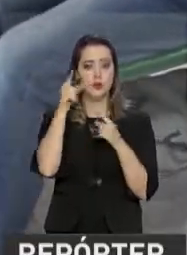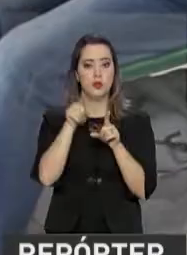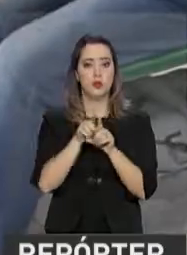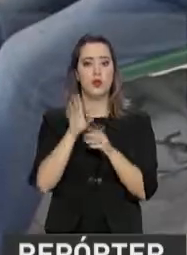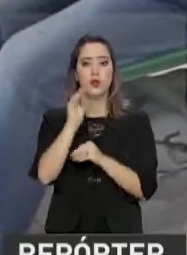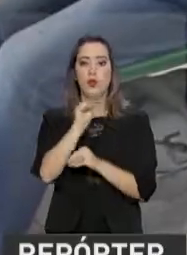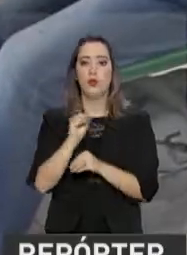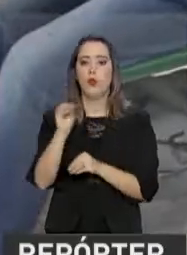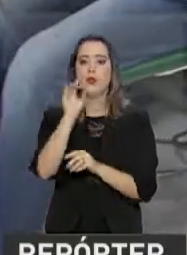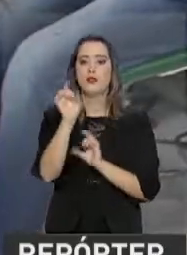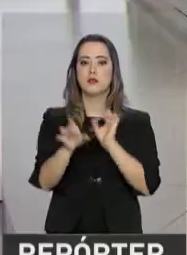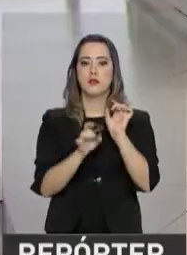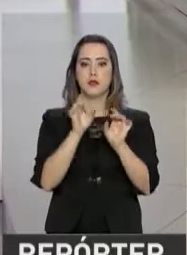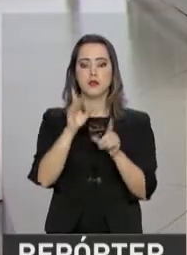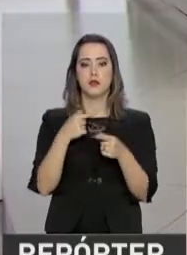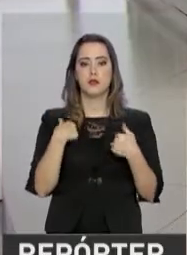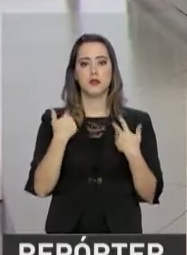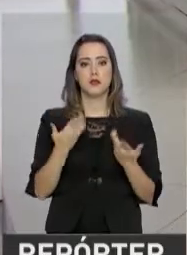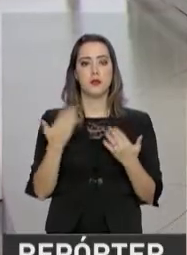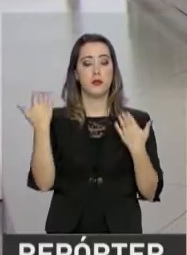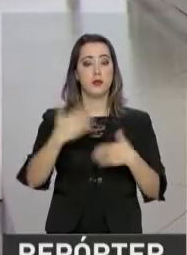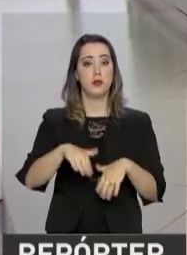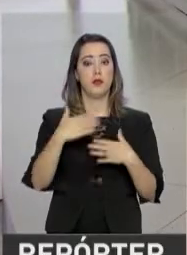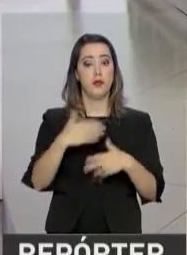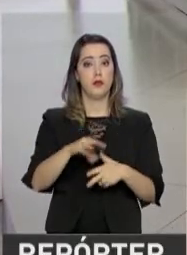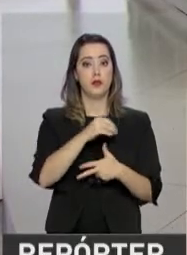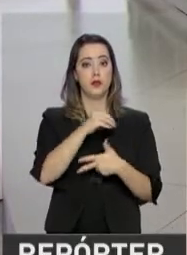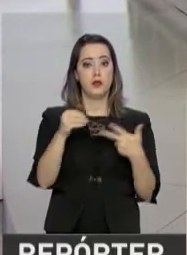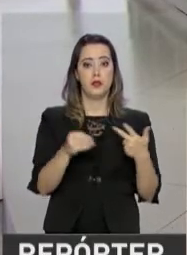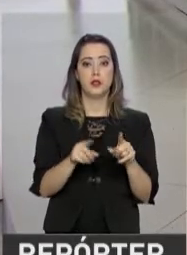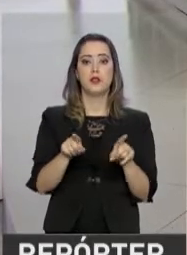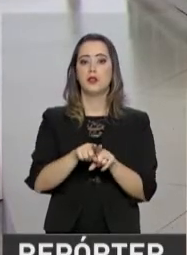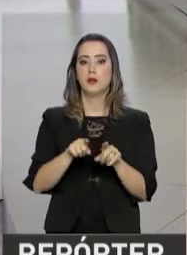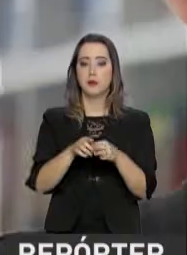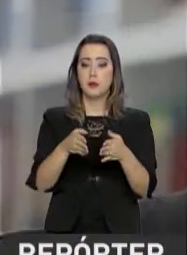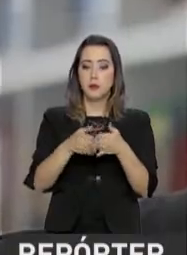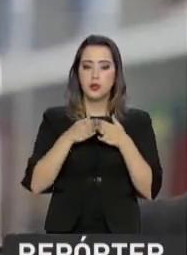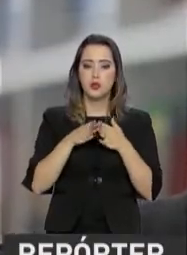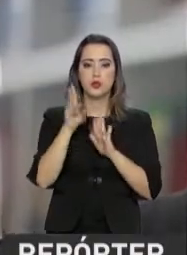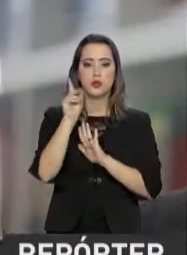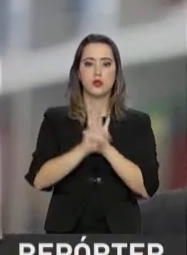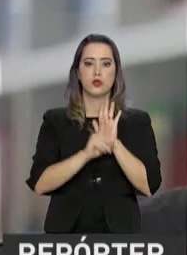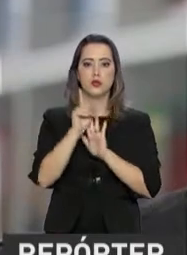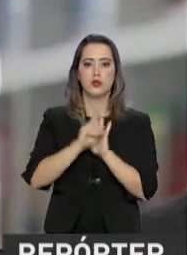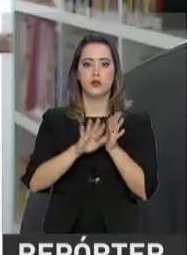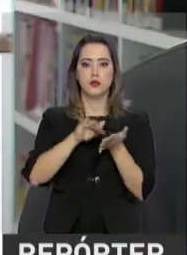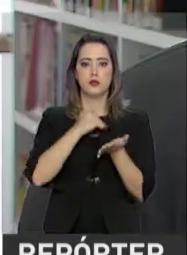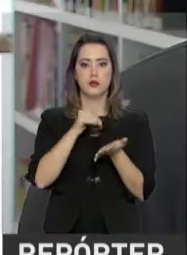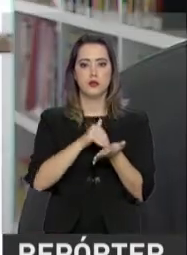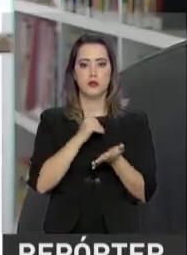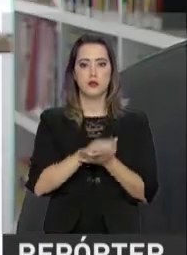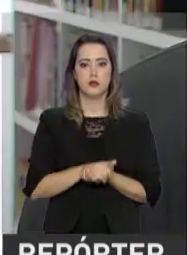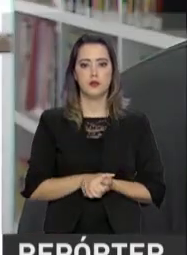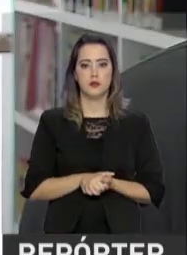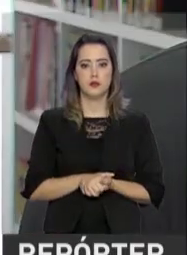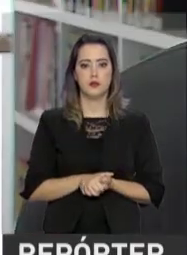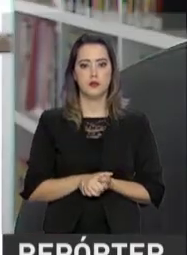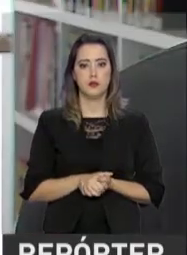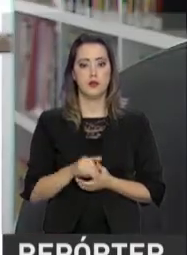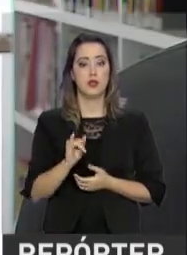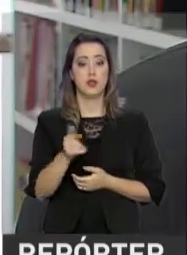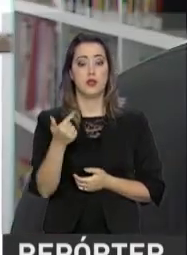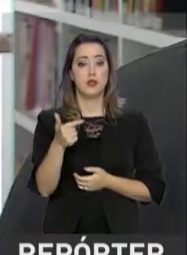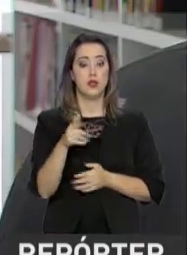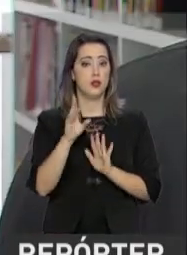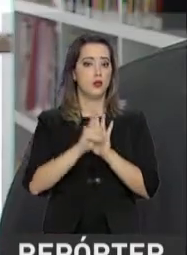especializado e para a prova do enem também pediu esse direito no momento da inscrição a grande vantagem que sem